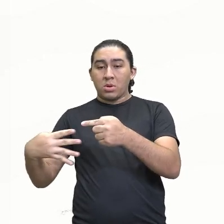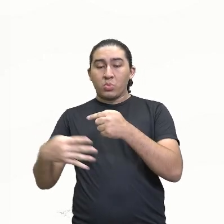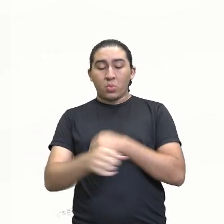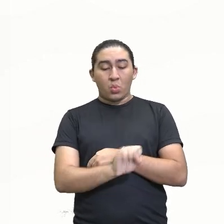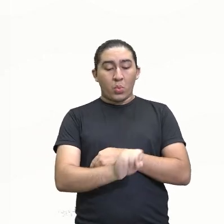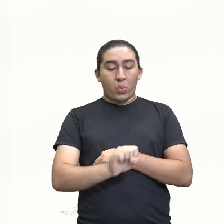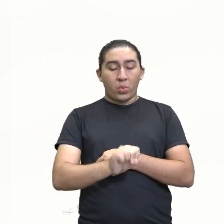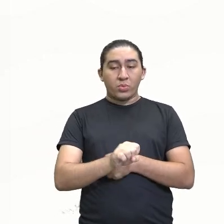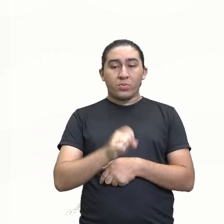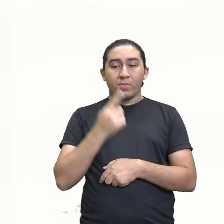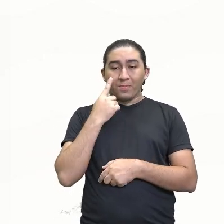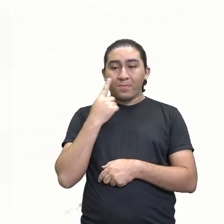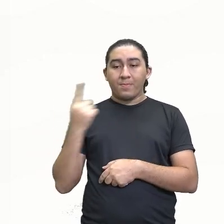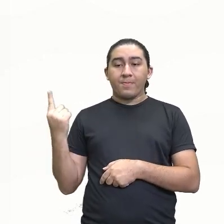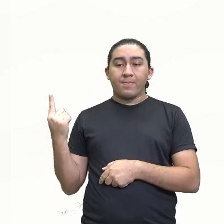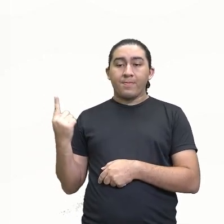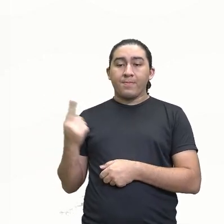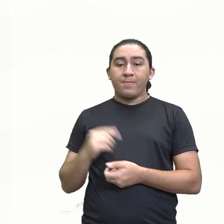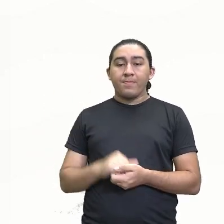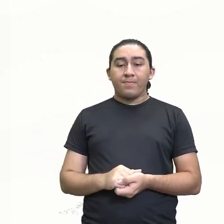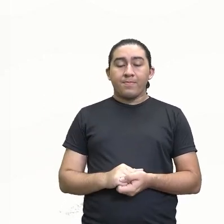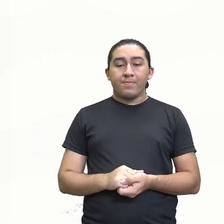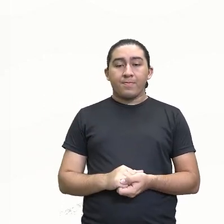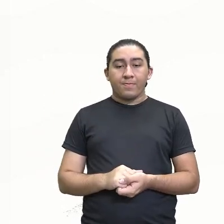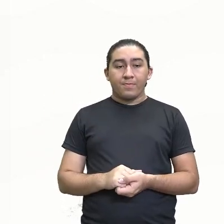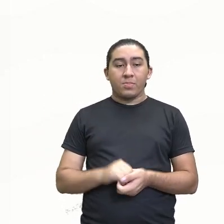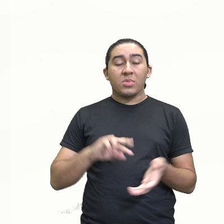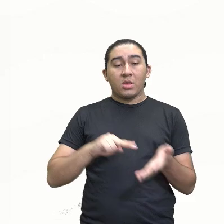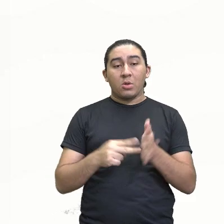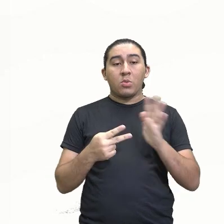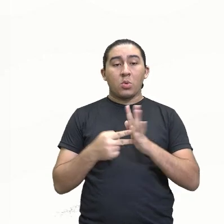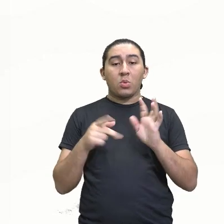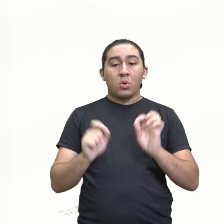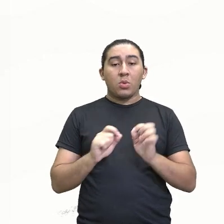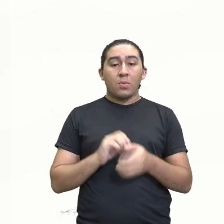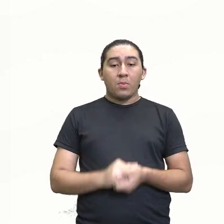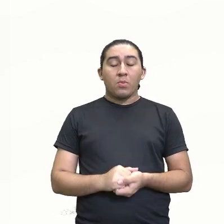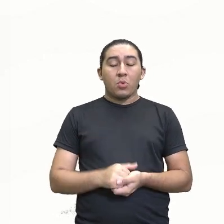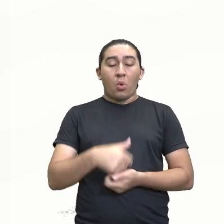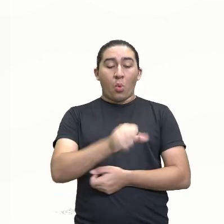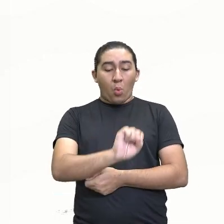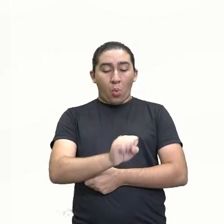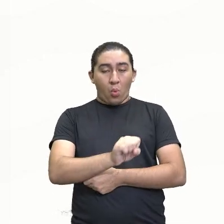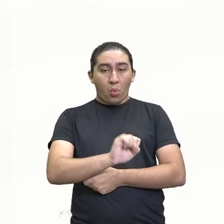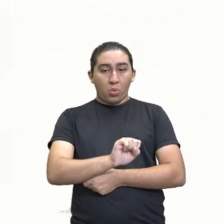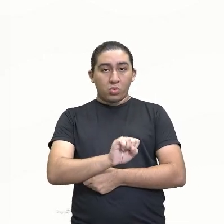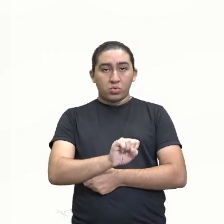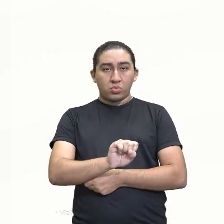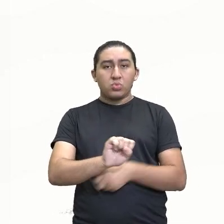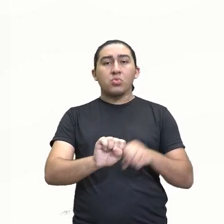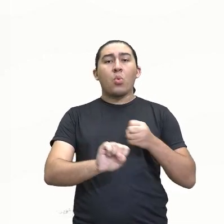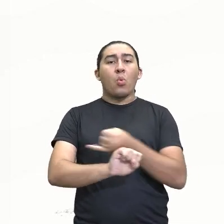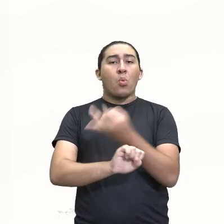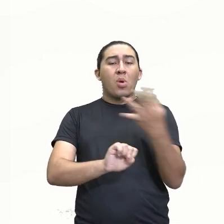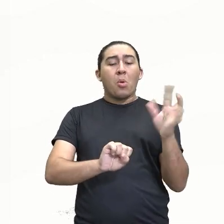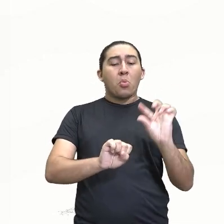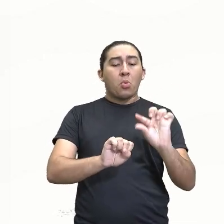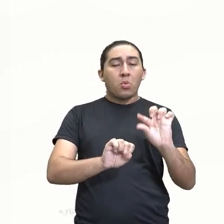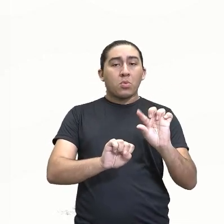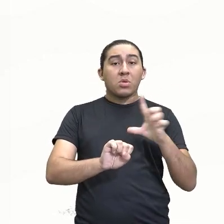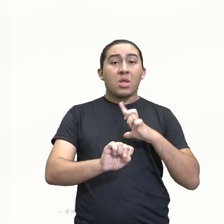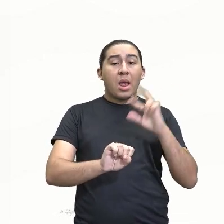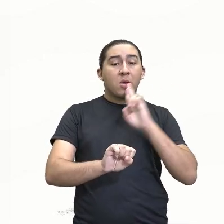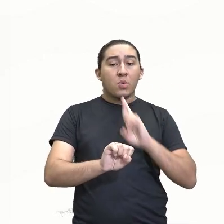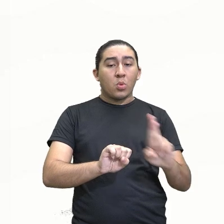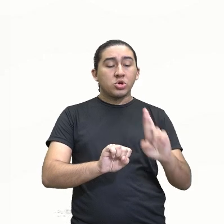aqui para a gente fazer ali o exemplo. Ou seja, 8 elevado a que expoente vai ser igual